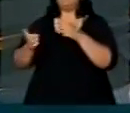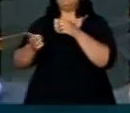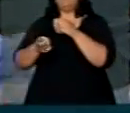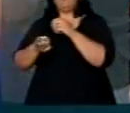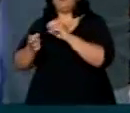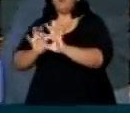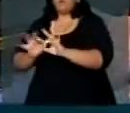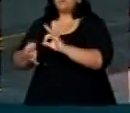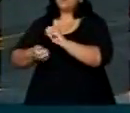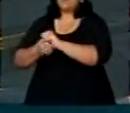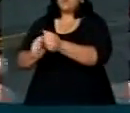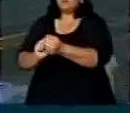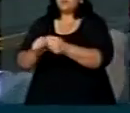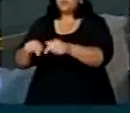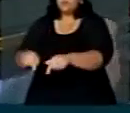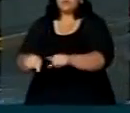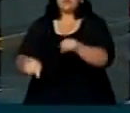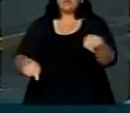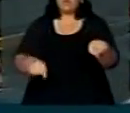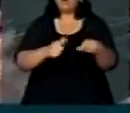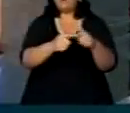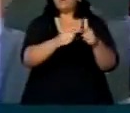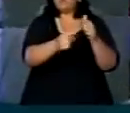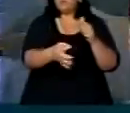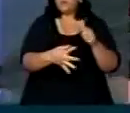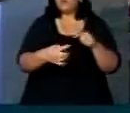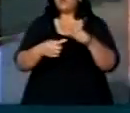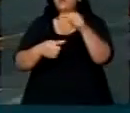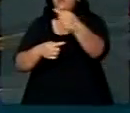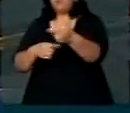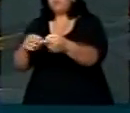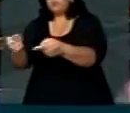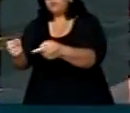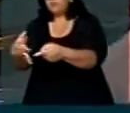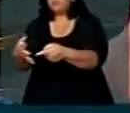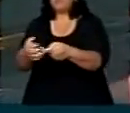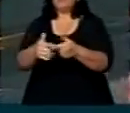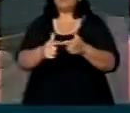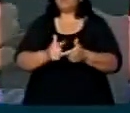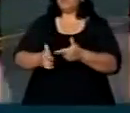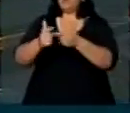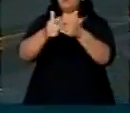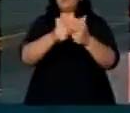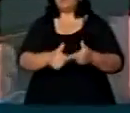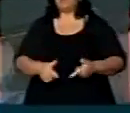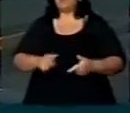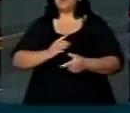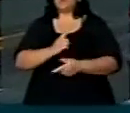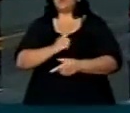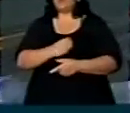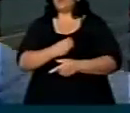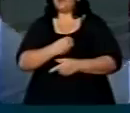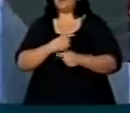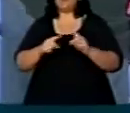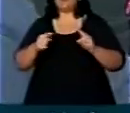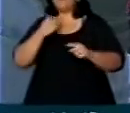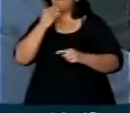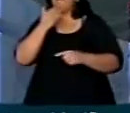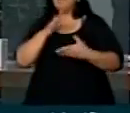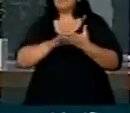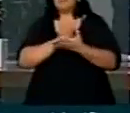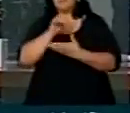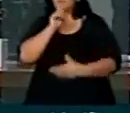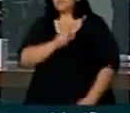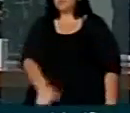ali, o canoeiro desesperado tira a camisa, tira a calça, chega do outro lado só de cueca, sobrevive, mas é feio. Muito obrigado, senhor